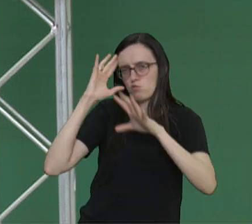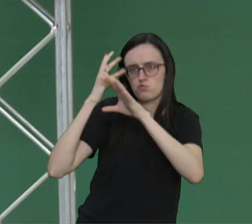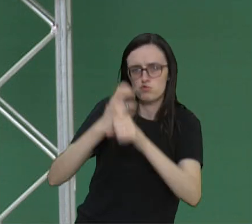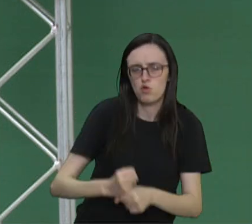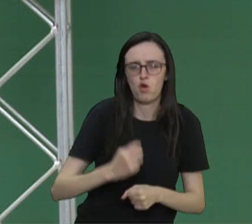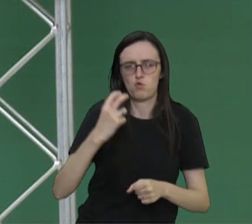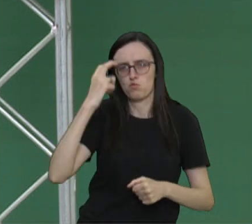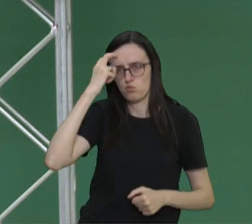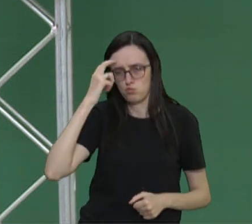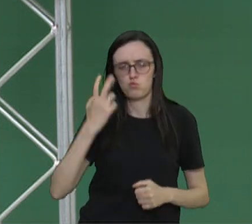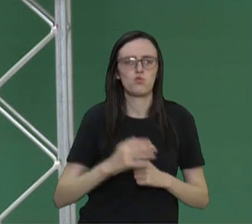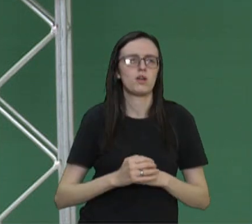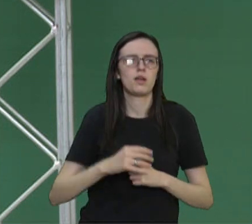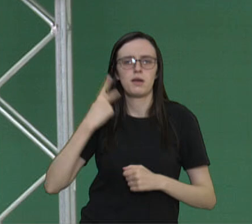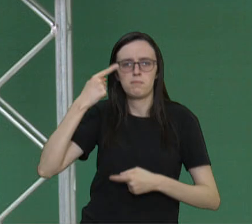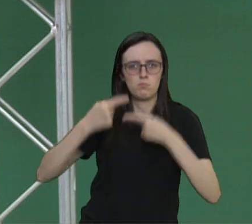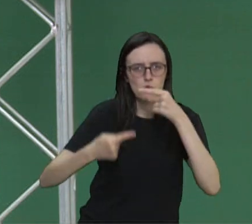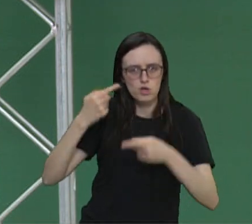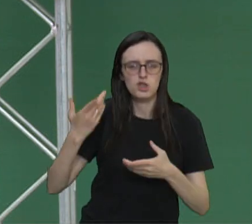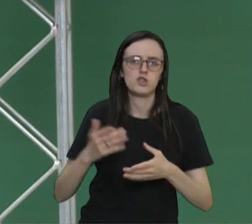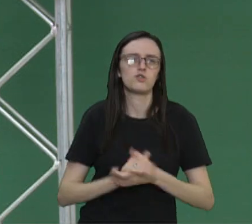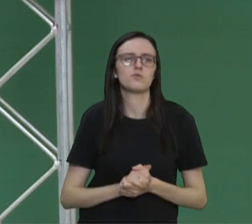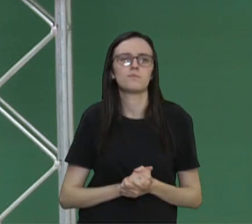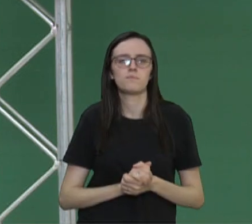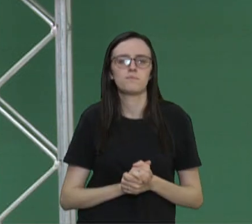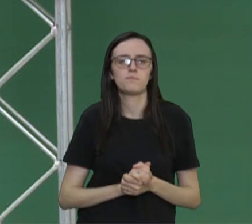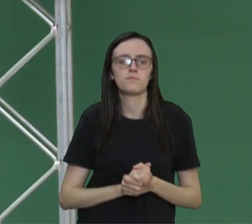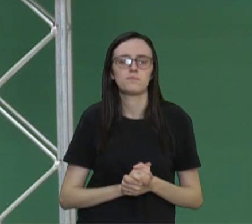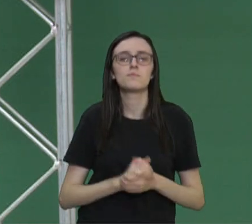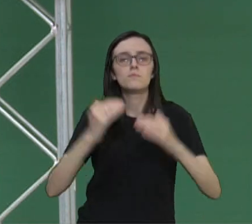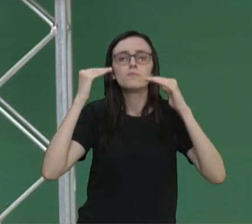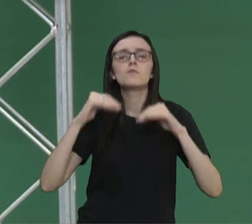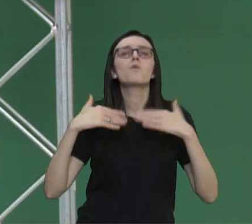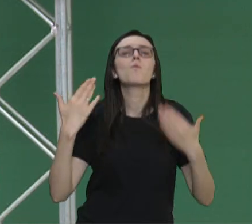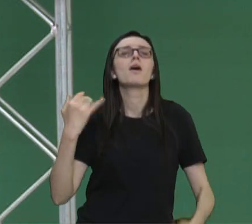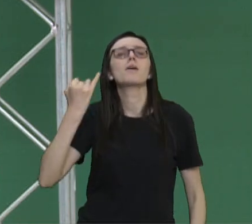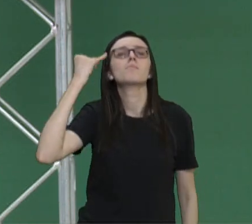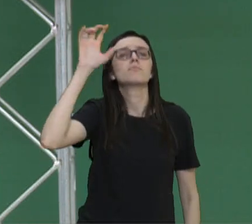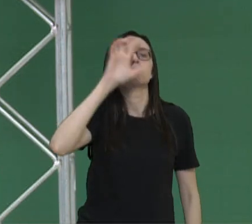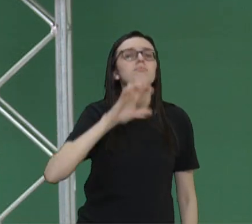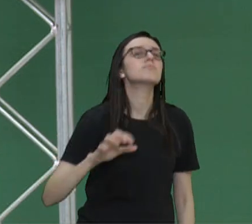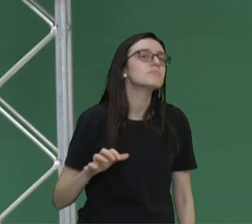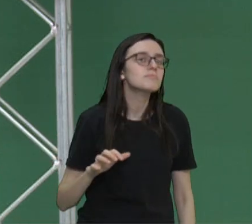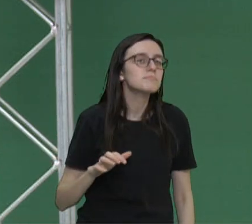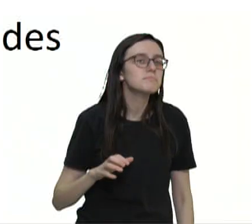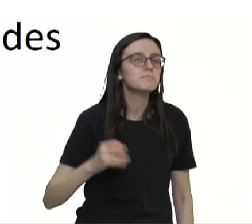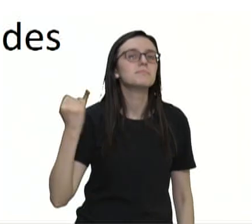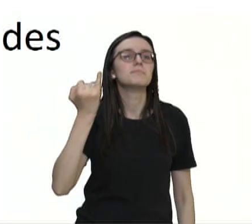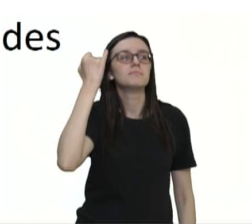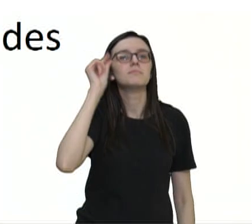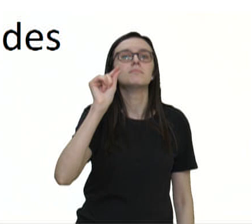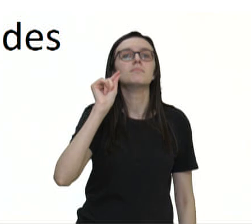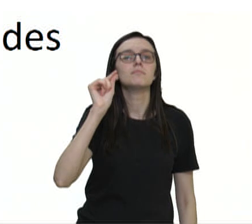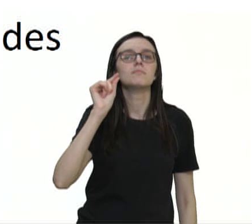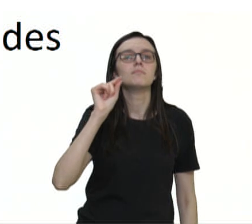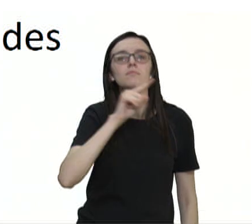históricos, culturais, políticos. E qual é a importância da regionalização? A importância é para você